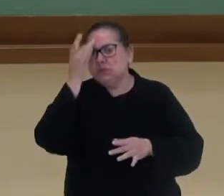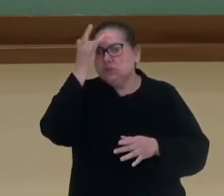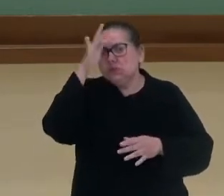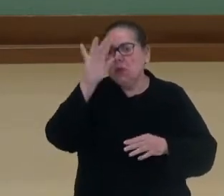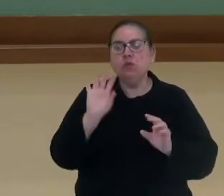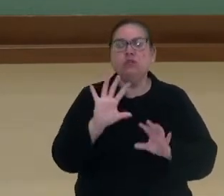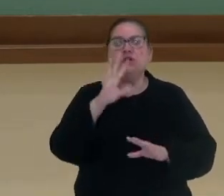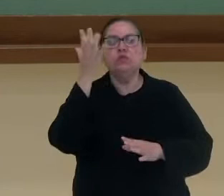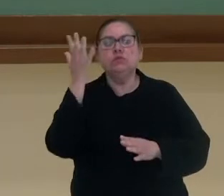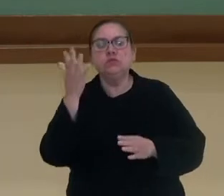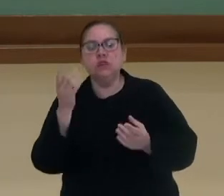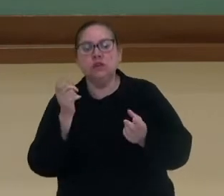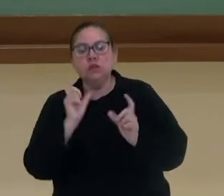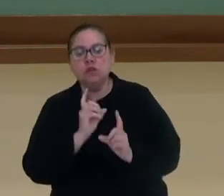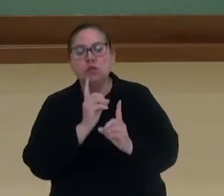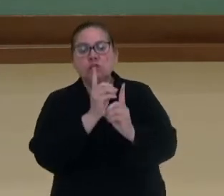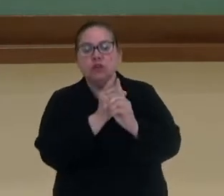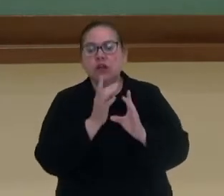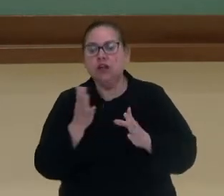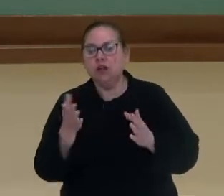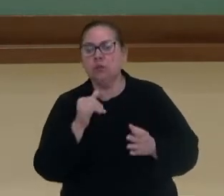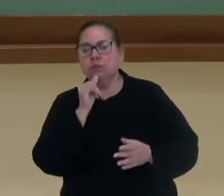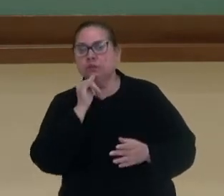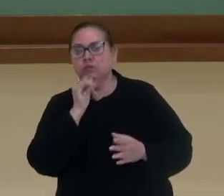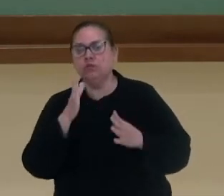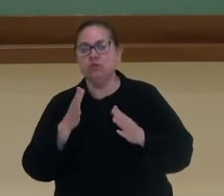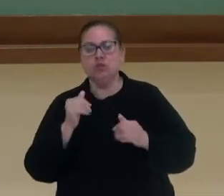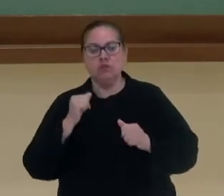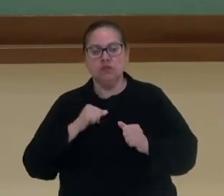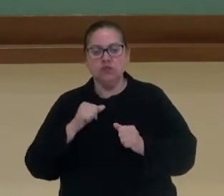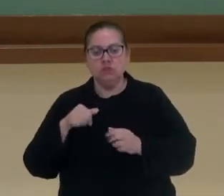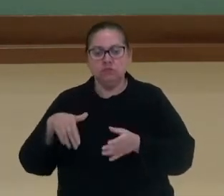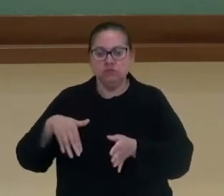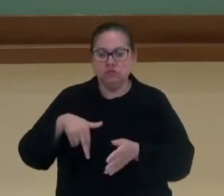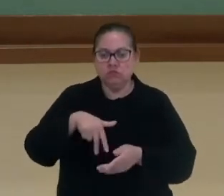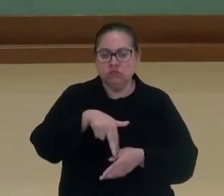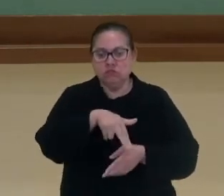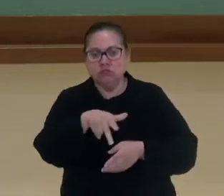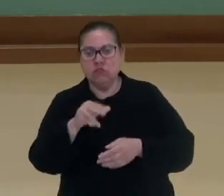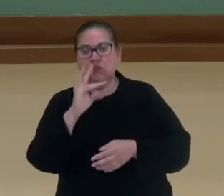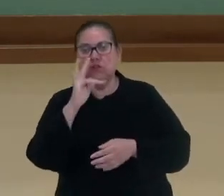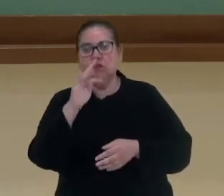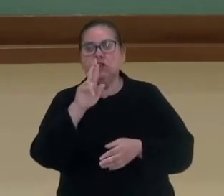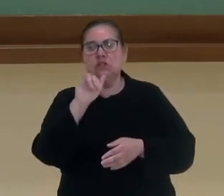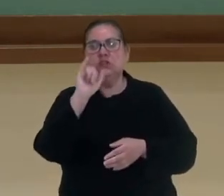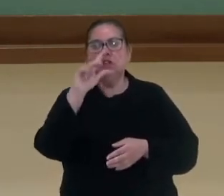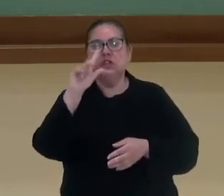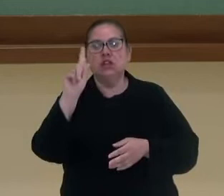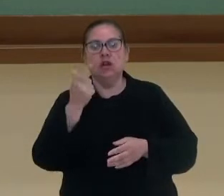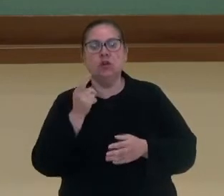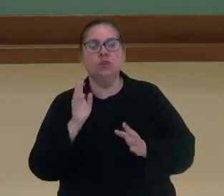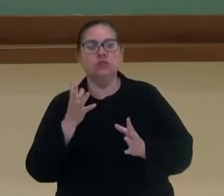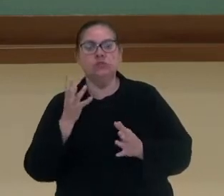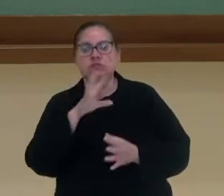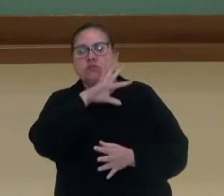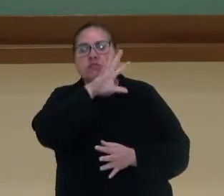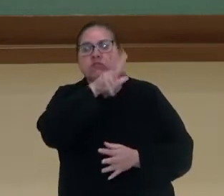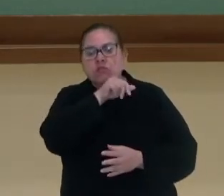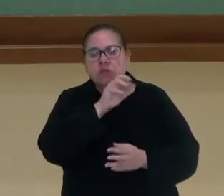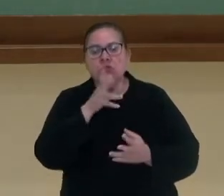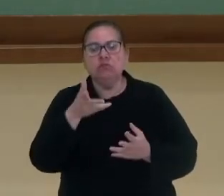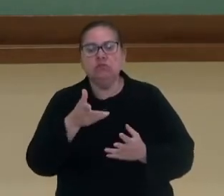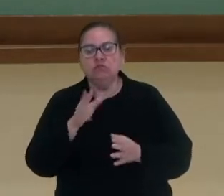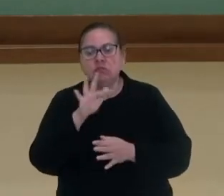incerteza do que você vai encontrar. Por exemplo, ali estou fazendo uma trilha. Que animal, eu posso encontrar um animal ali,